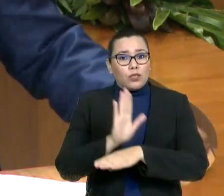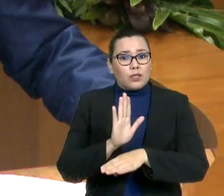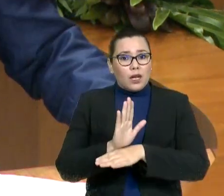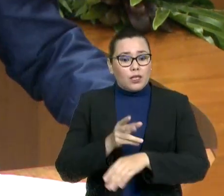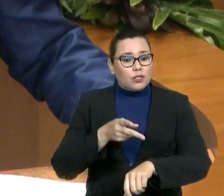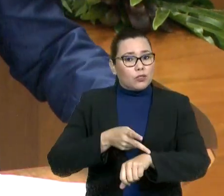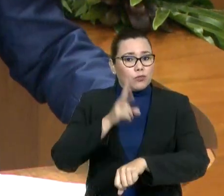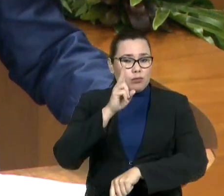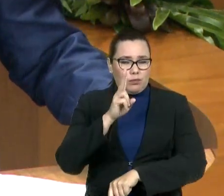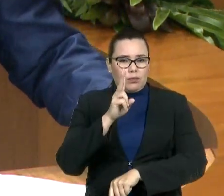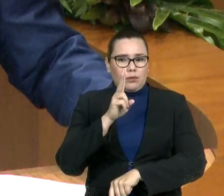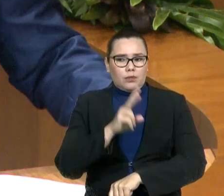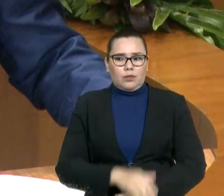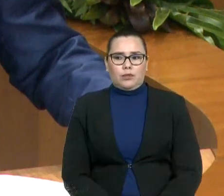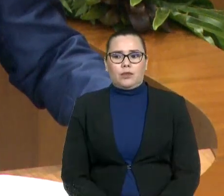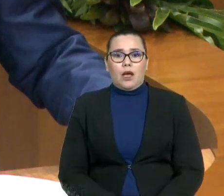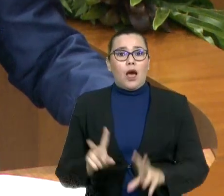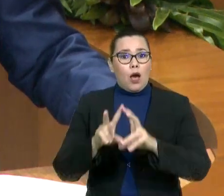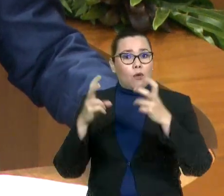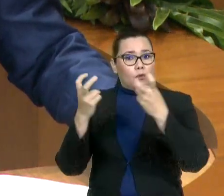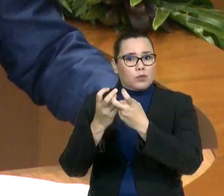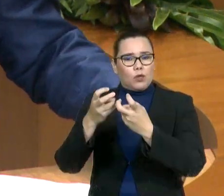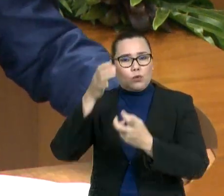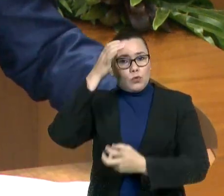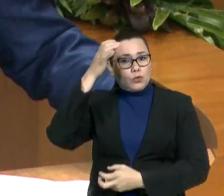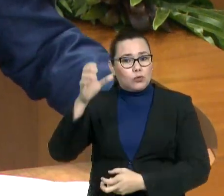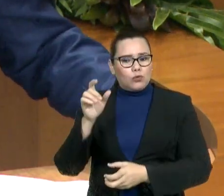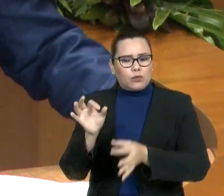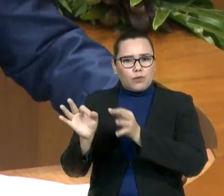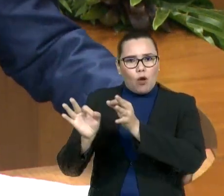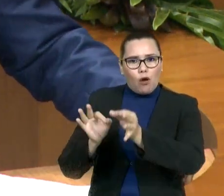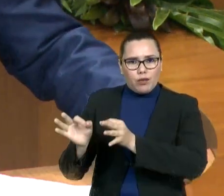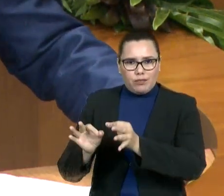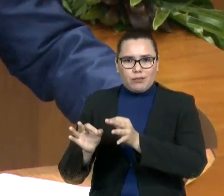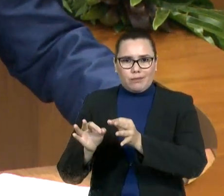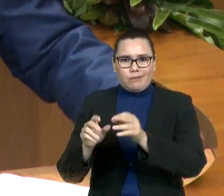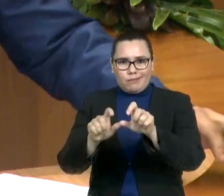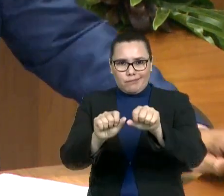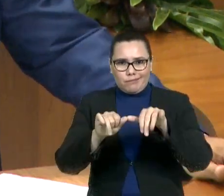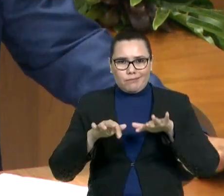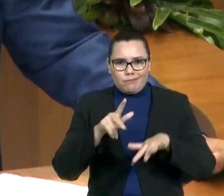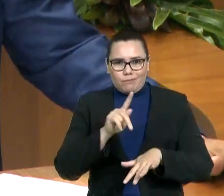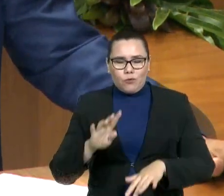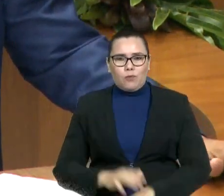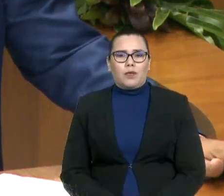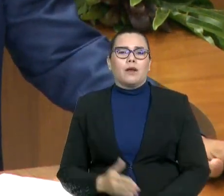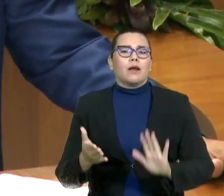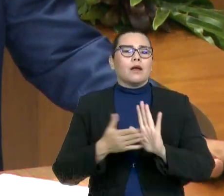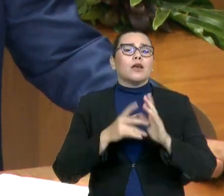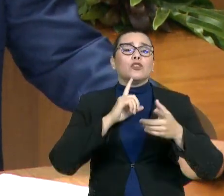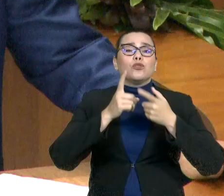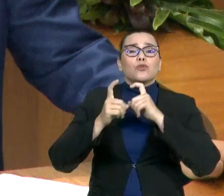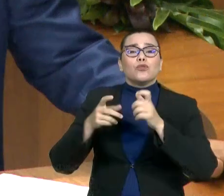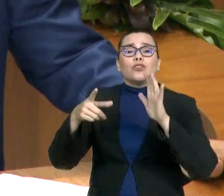horas, pela Comissão de Cultura, para tratar sobre a lei.